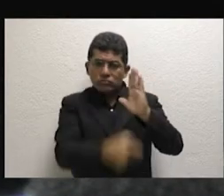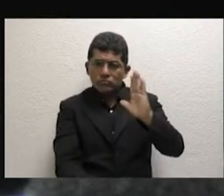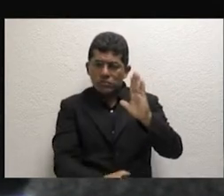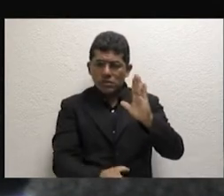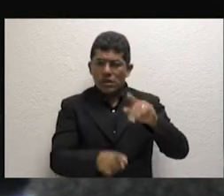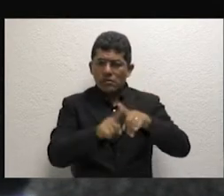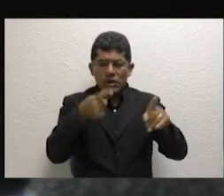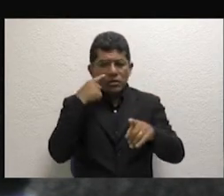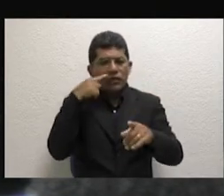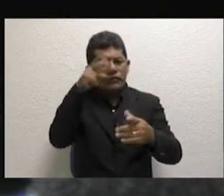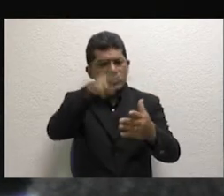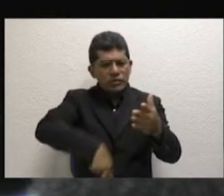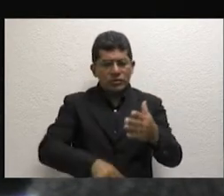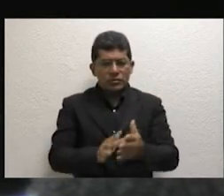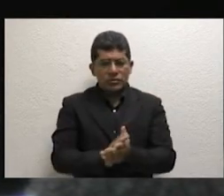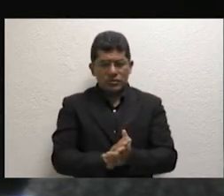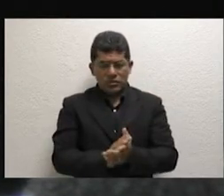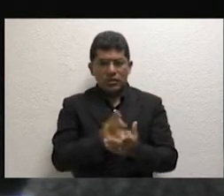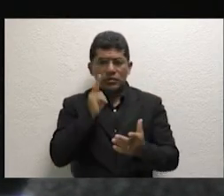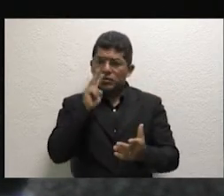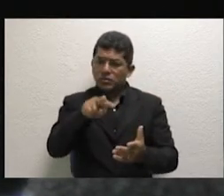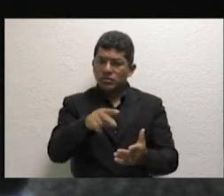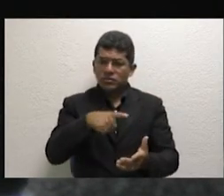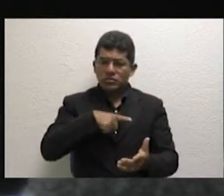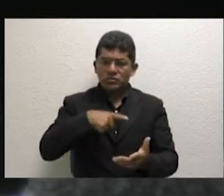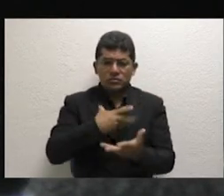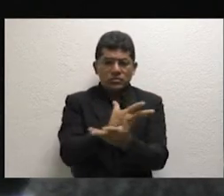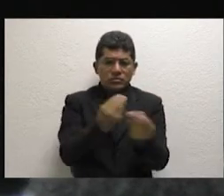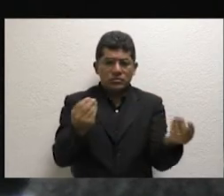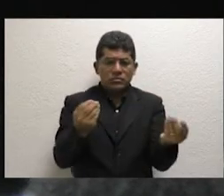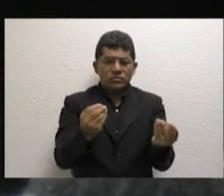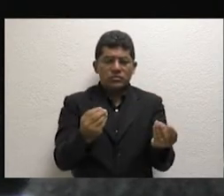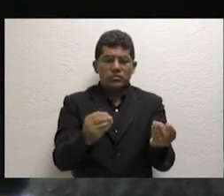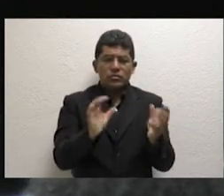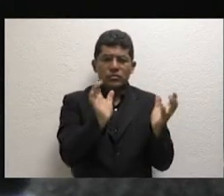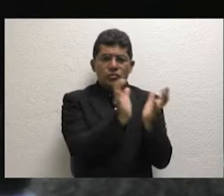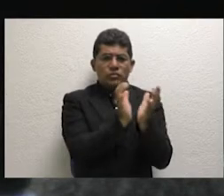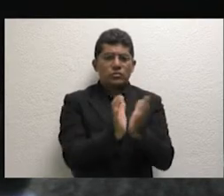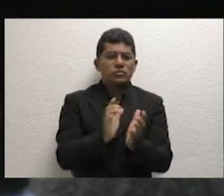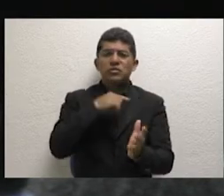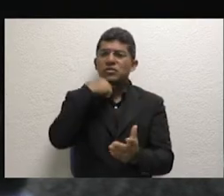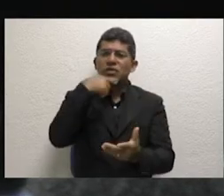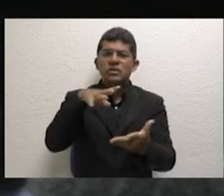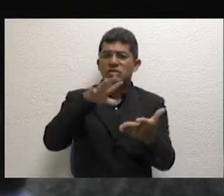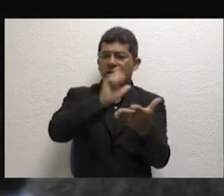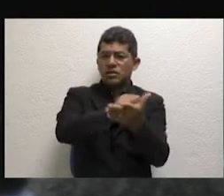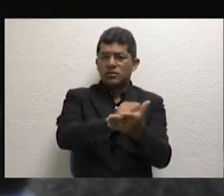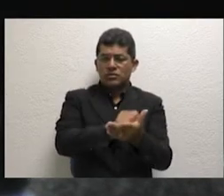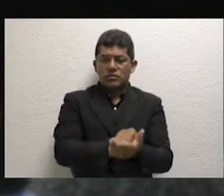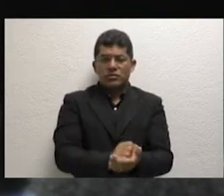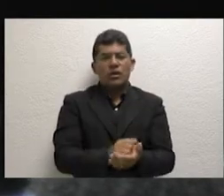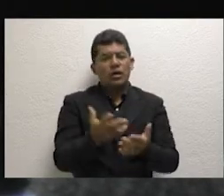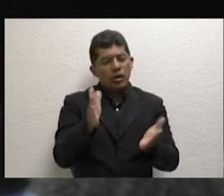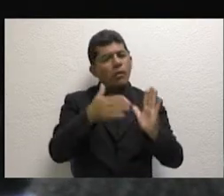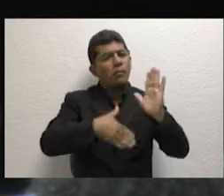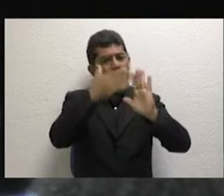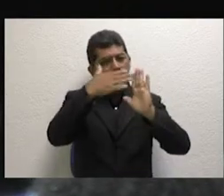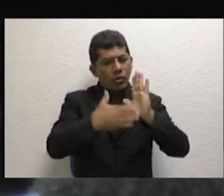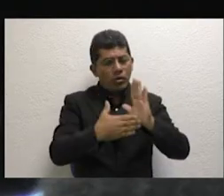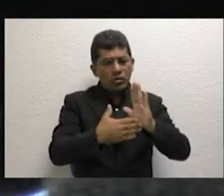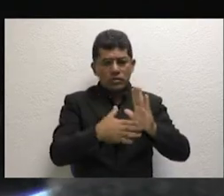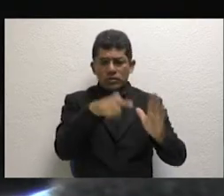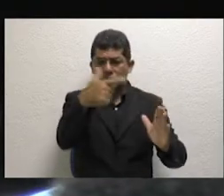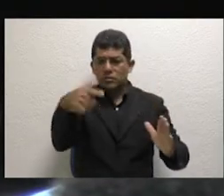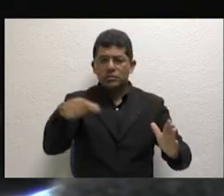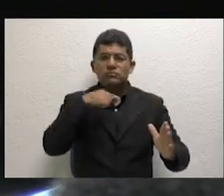verifiquei aí eu verifiquei que a maioria deles dos blocos não tem ninguém inscrito então eu queria propor como não